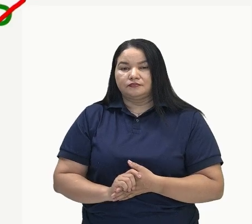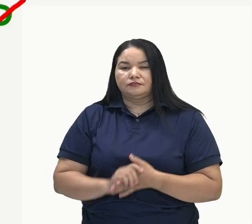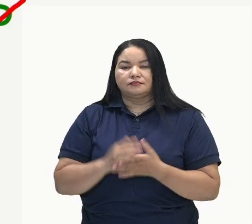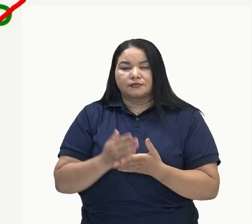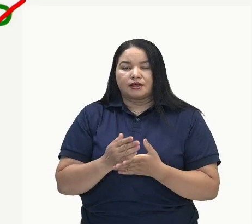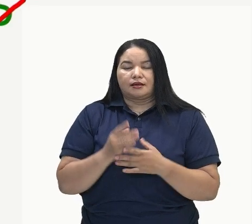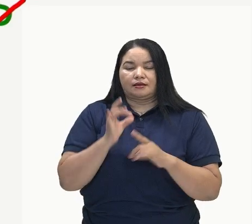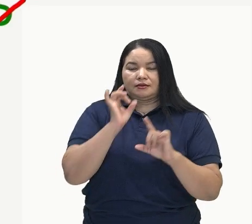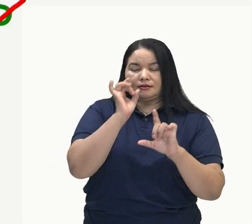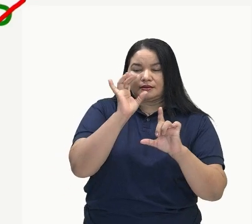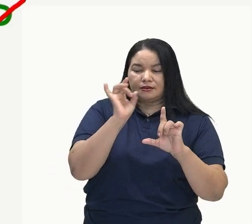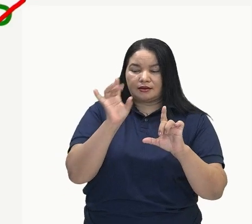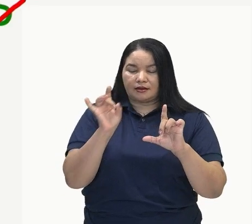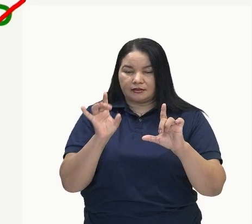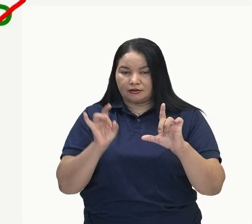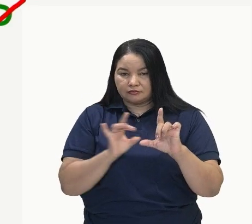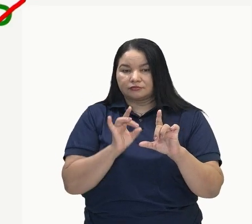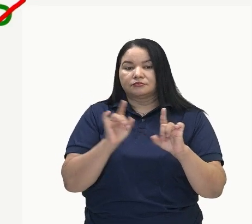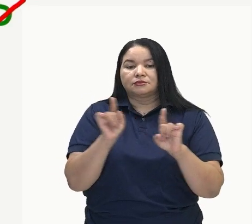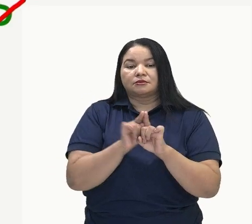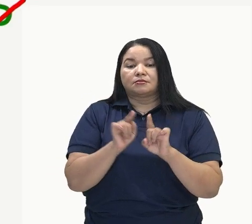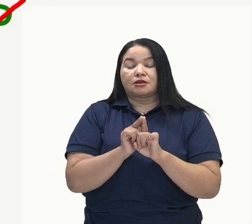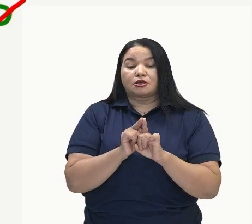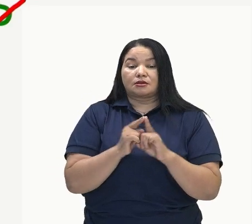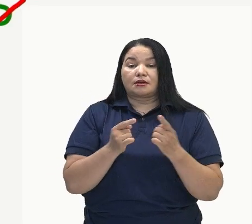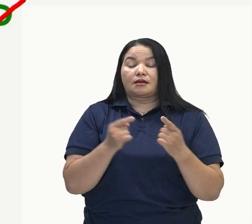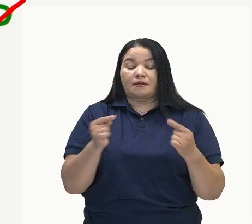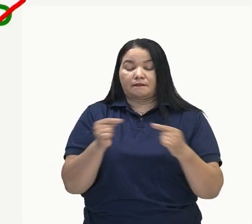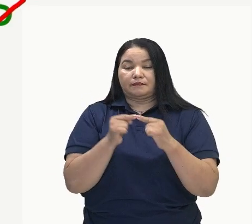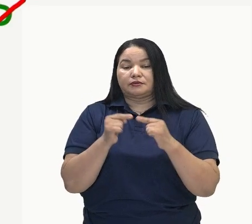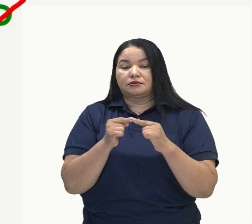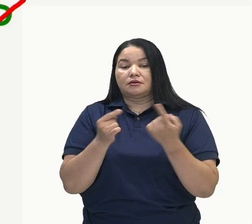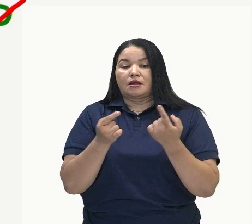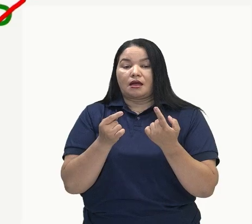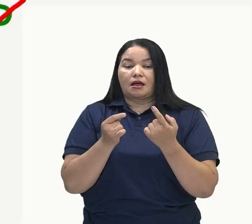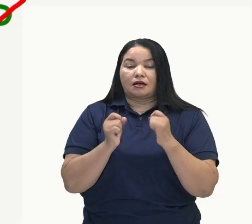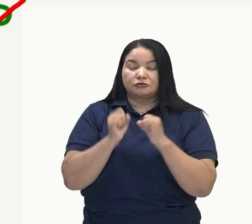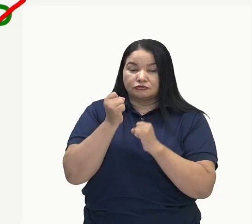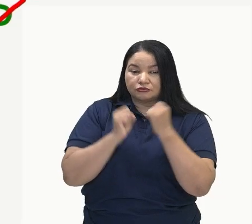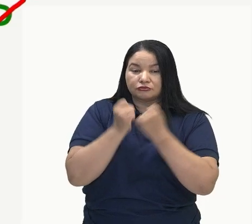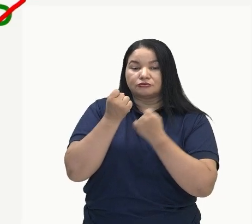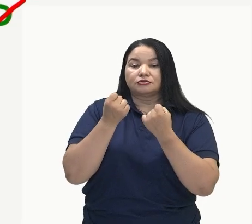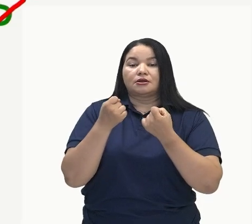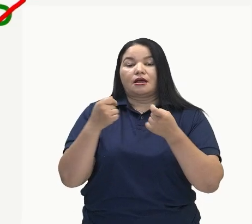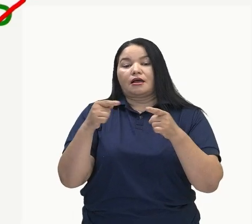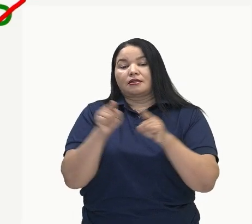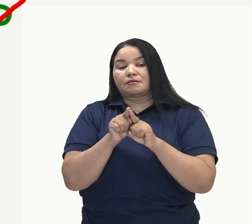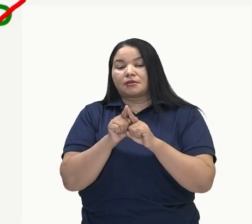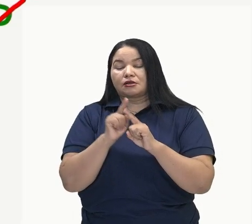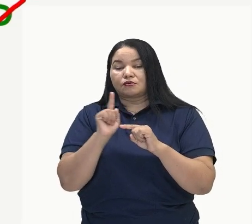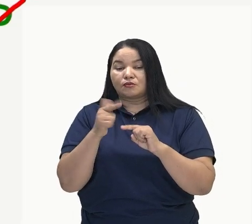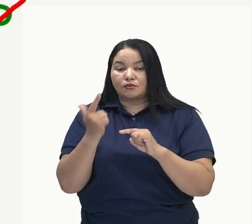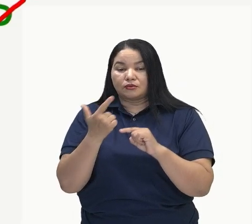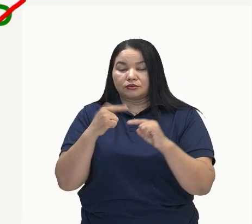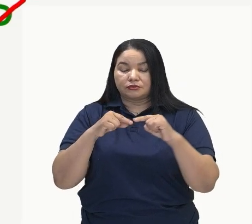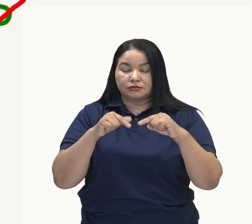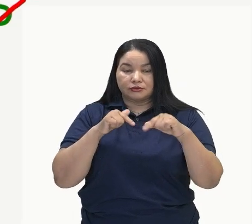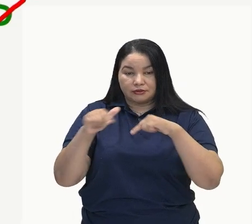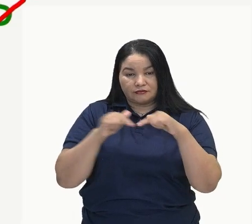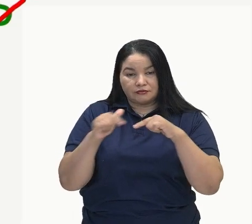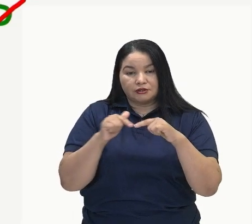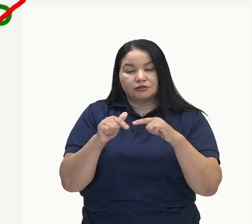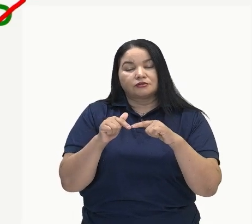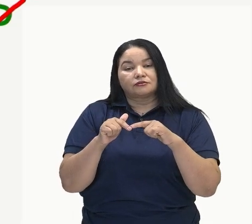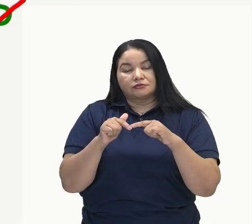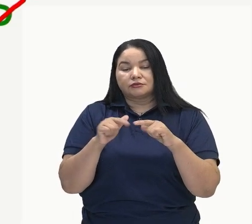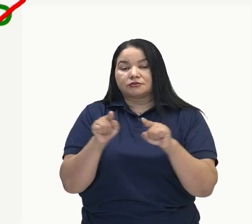cada um desses setores. Eu faço a mesma coisa com indústria, a mesma coisa com serviço e com os outros. E